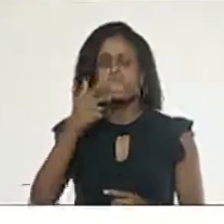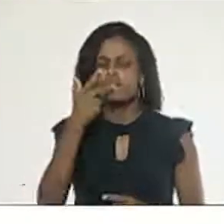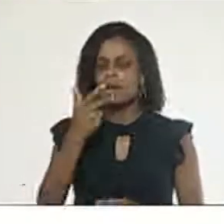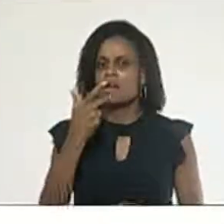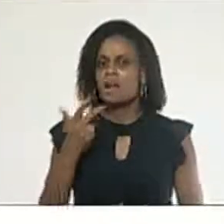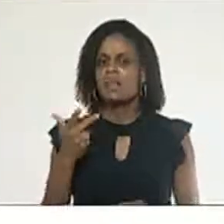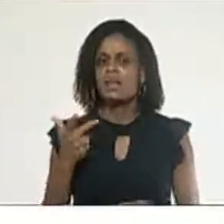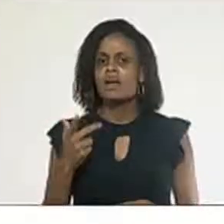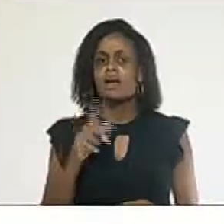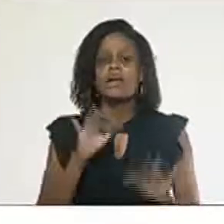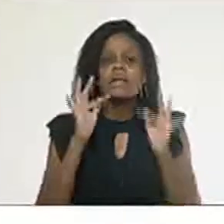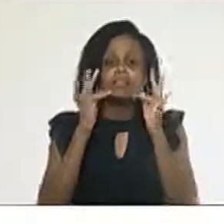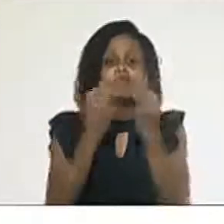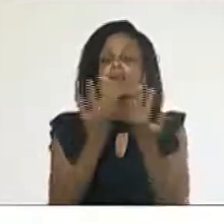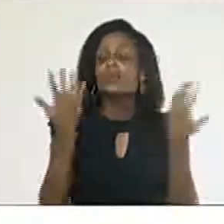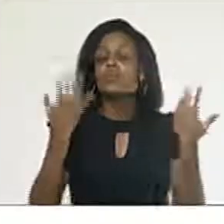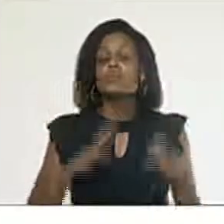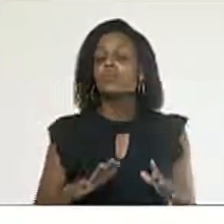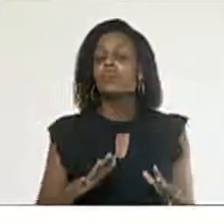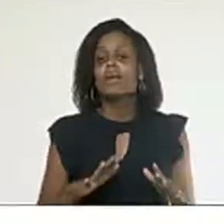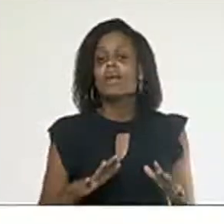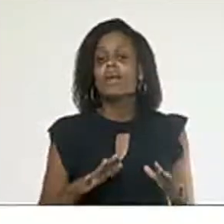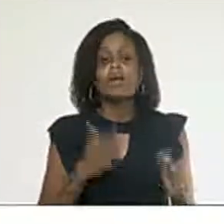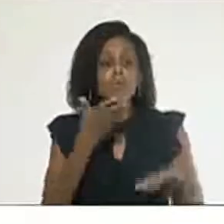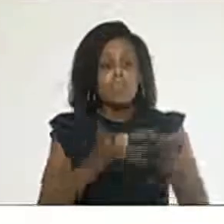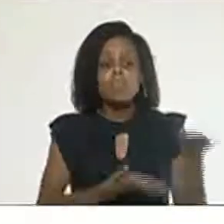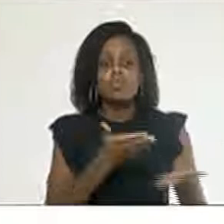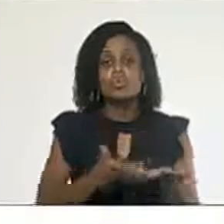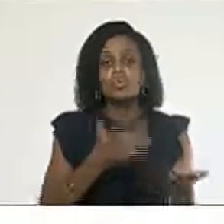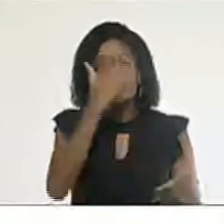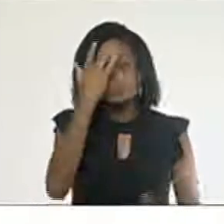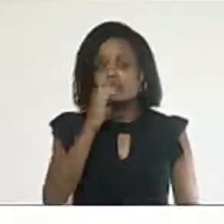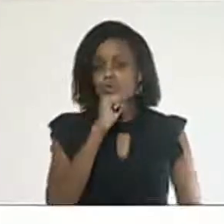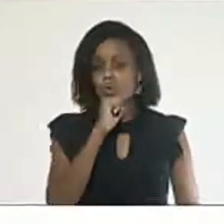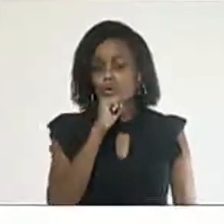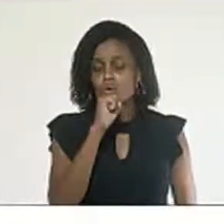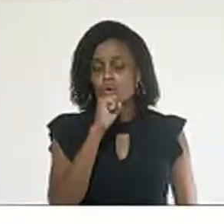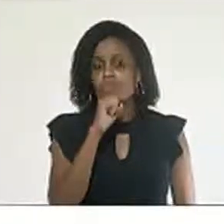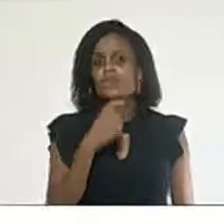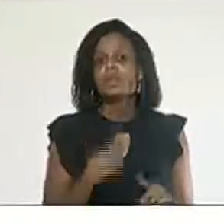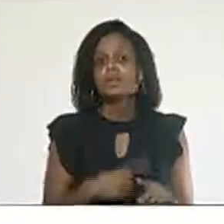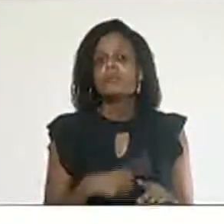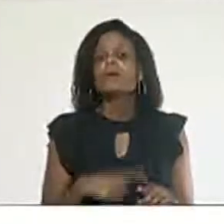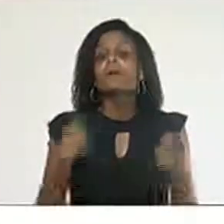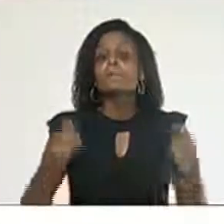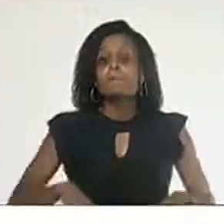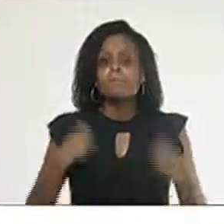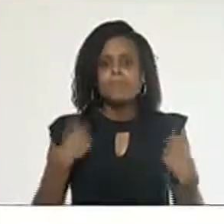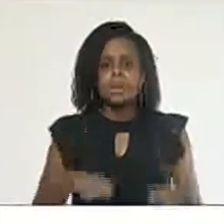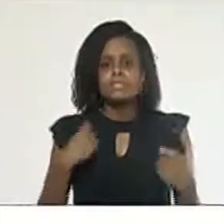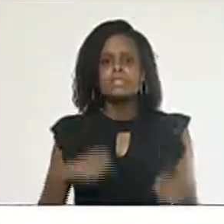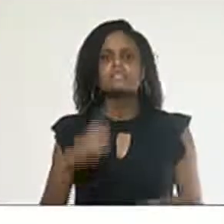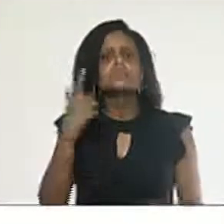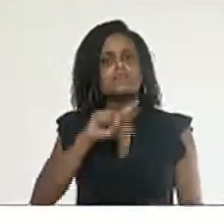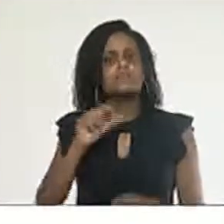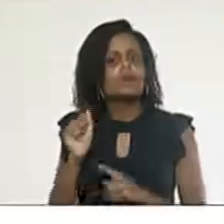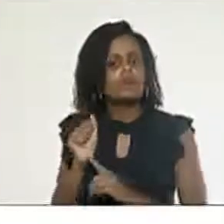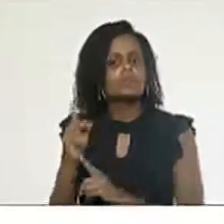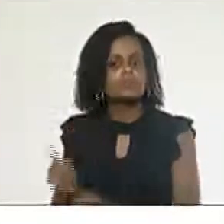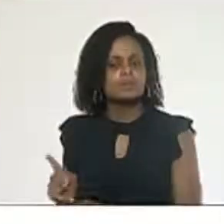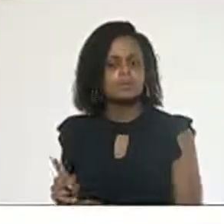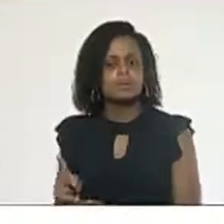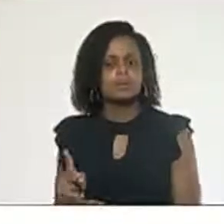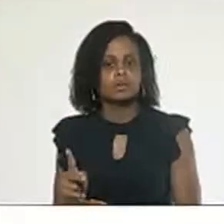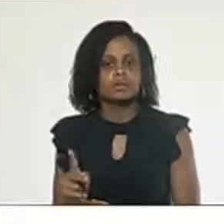famílias que não querem ficar mais com seus idosos. Sabe por quê? Porque precisam garantir a sua aposentadoria. E